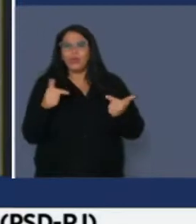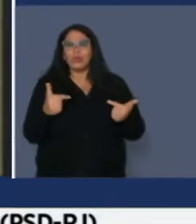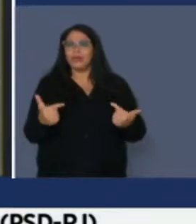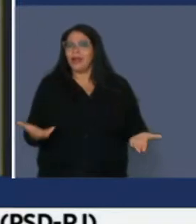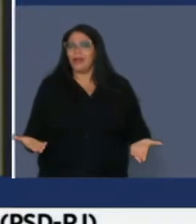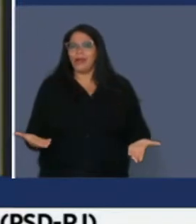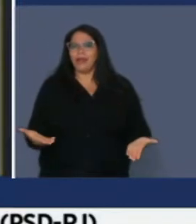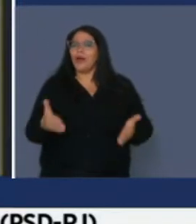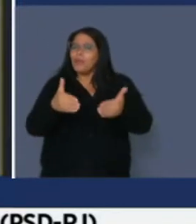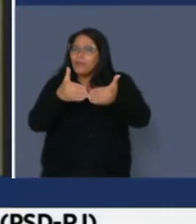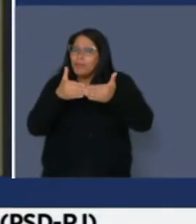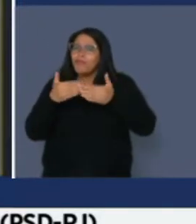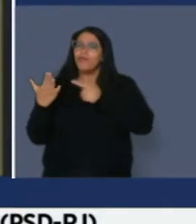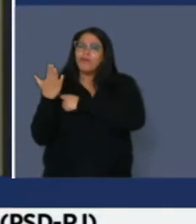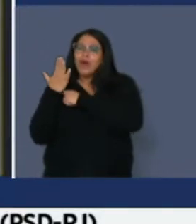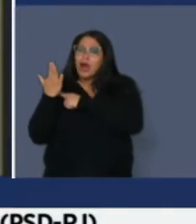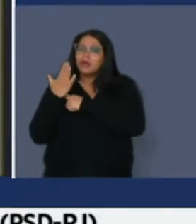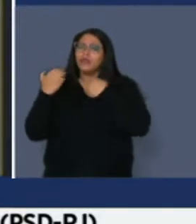Então me ajudem.